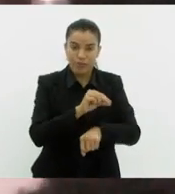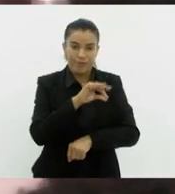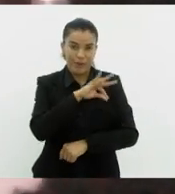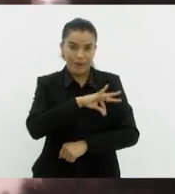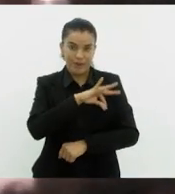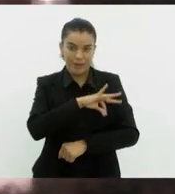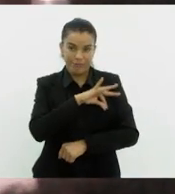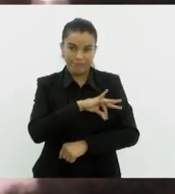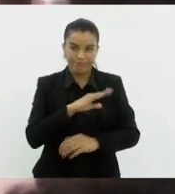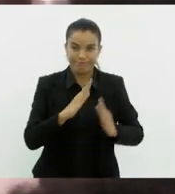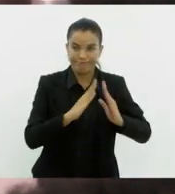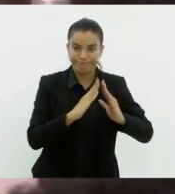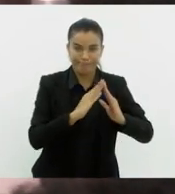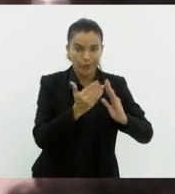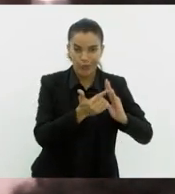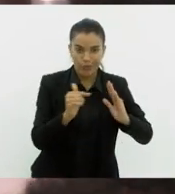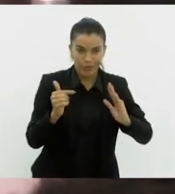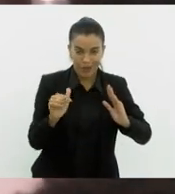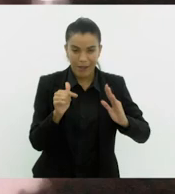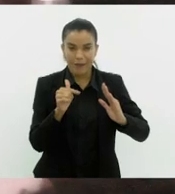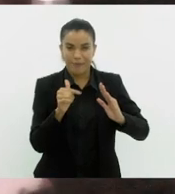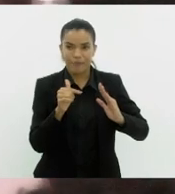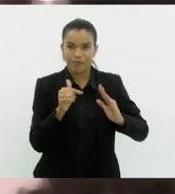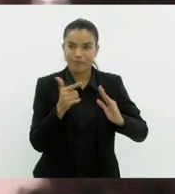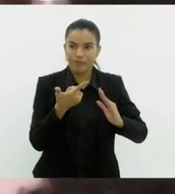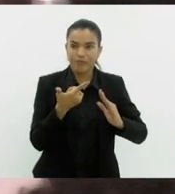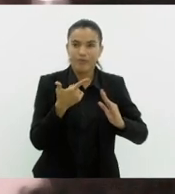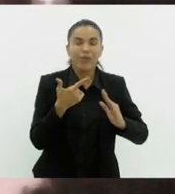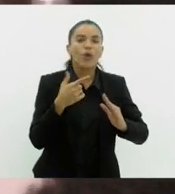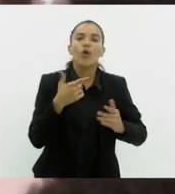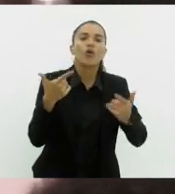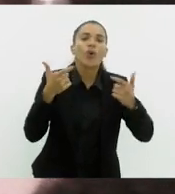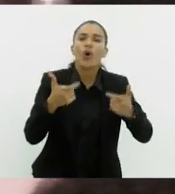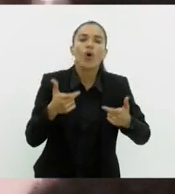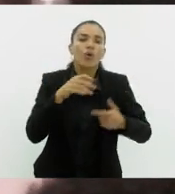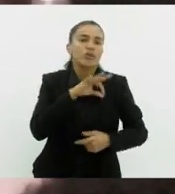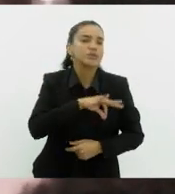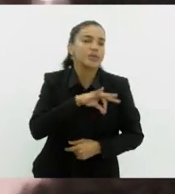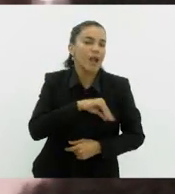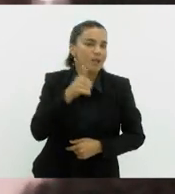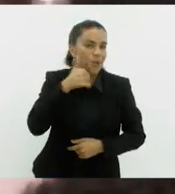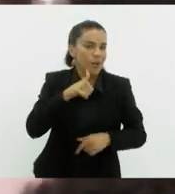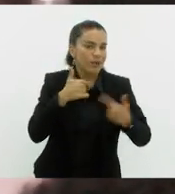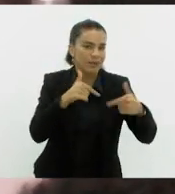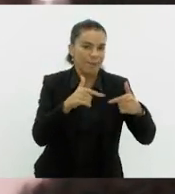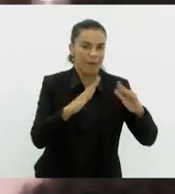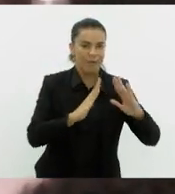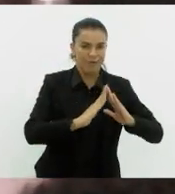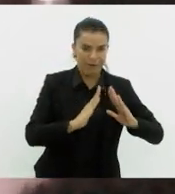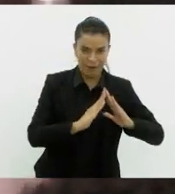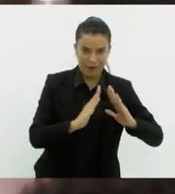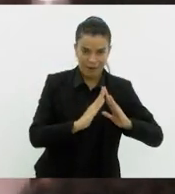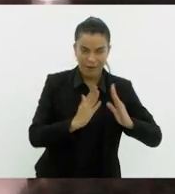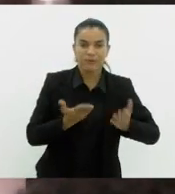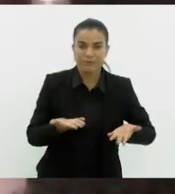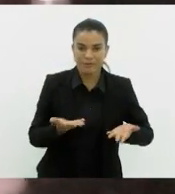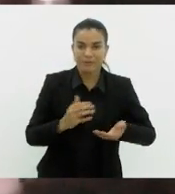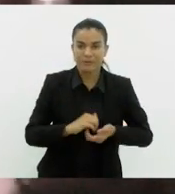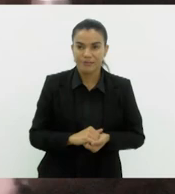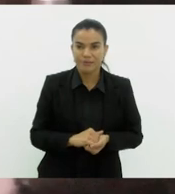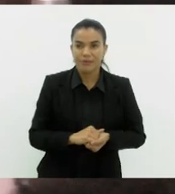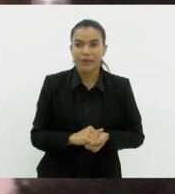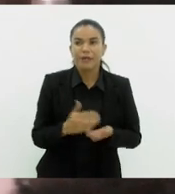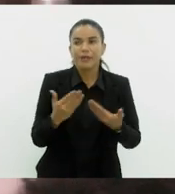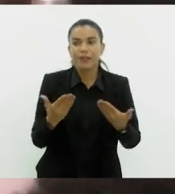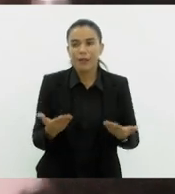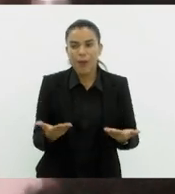desviada, entendendo que essa remuneração vai para algum lugar, como foi falado. Então, estou acompanhando o